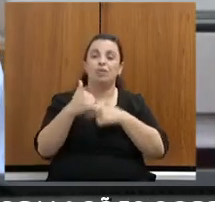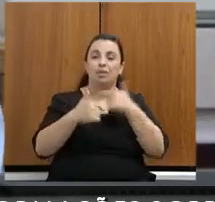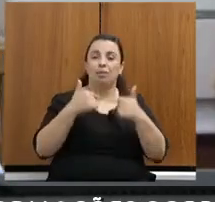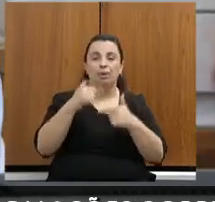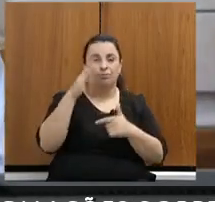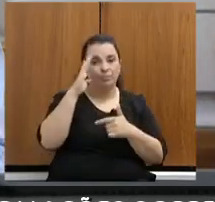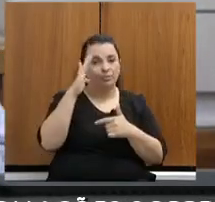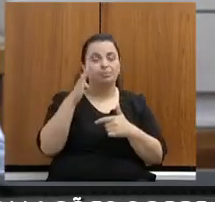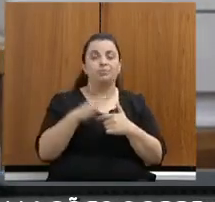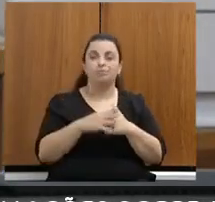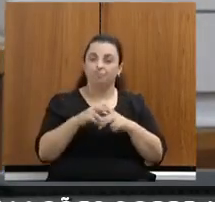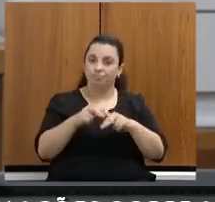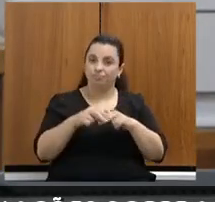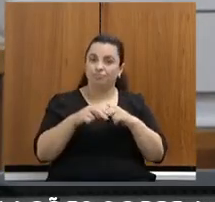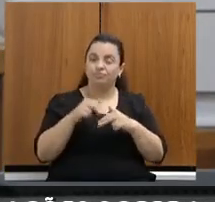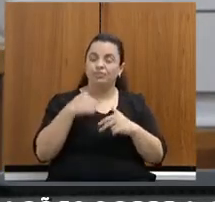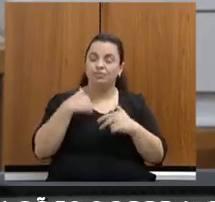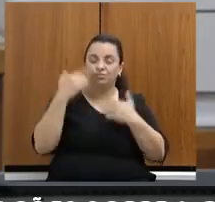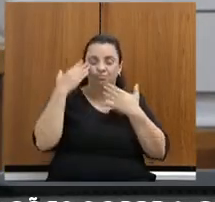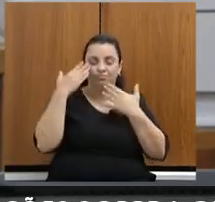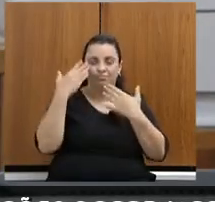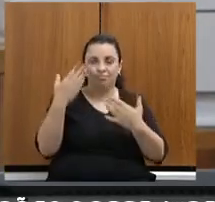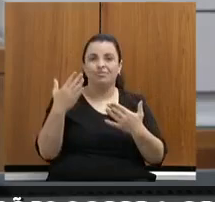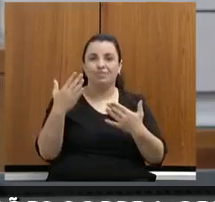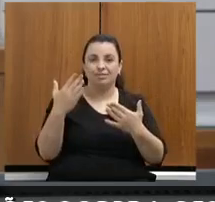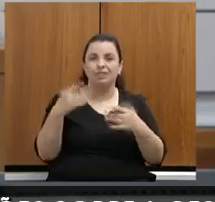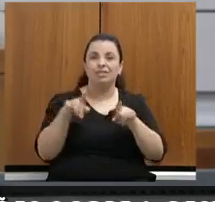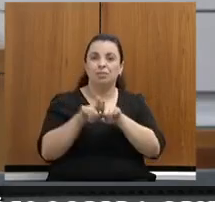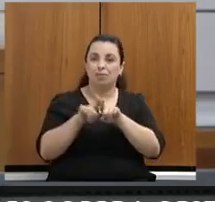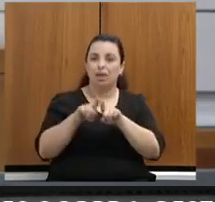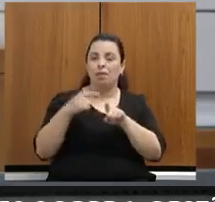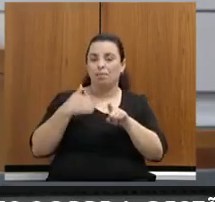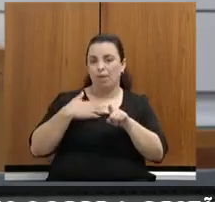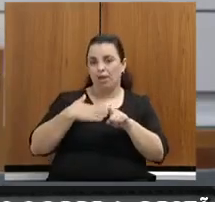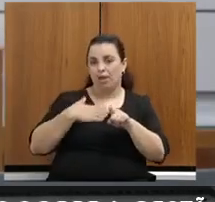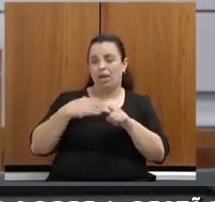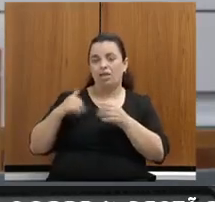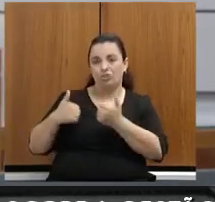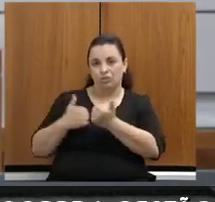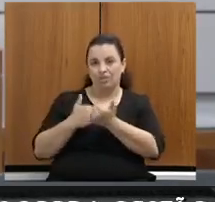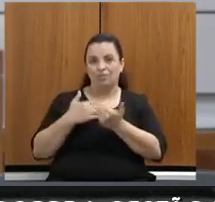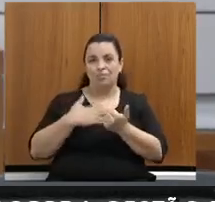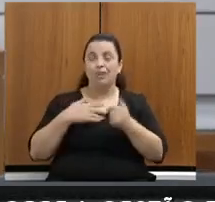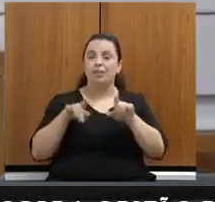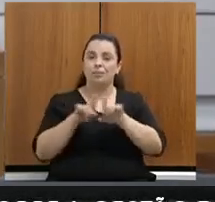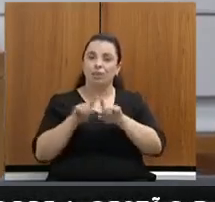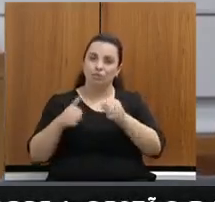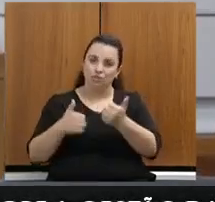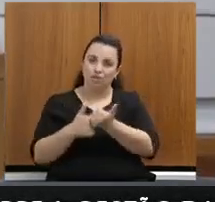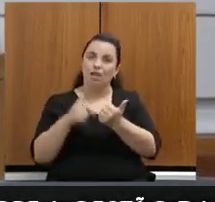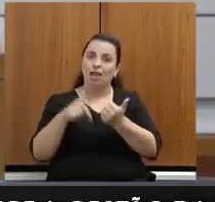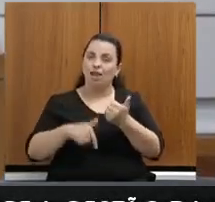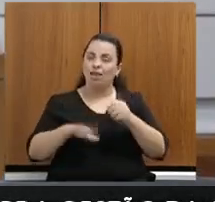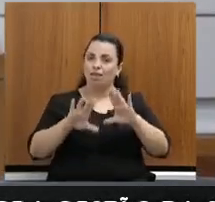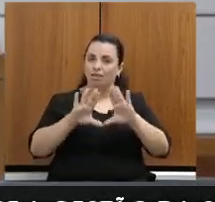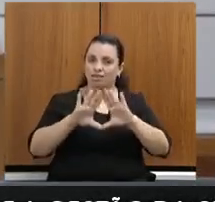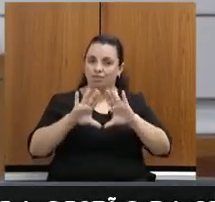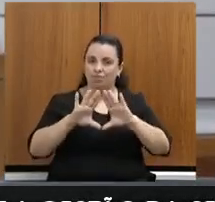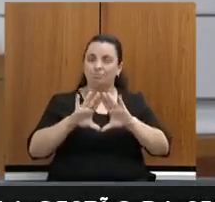né por isso eu aproveito para agradecer também a minha Assessoria Assessoria dessa casa dessa Assembleia